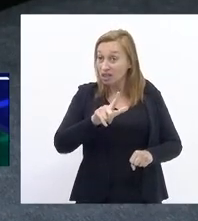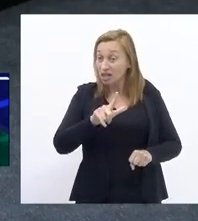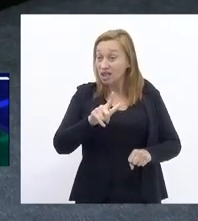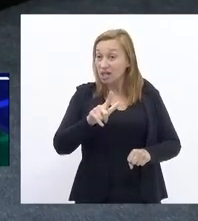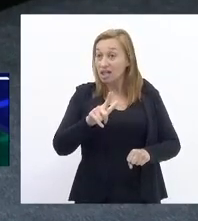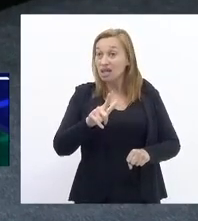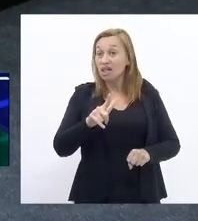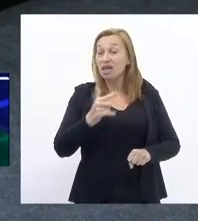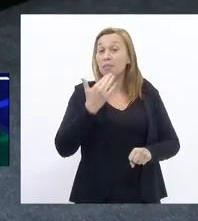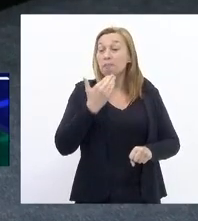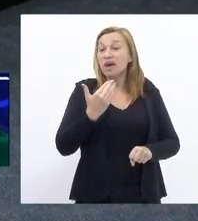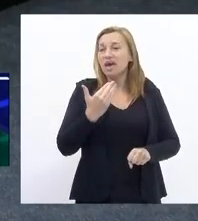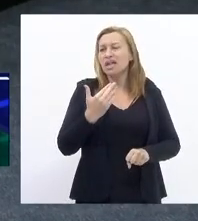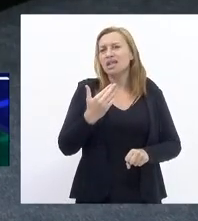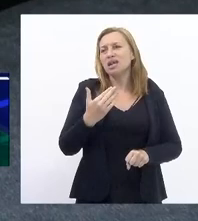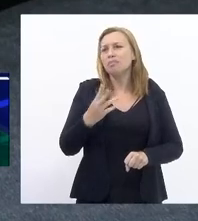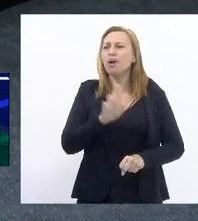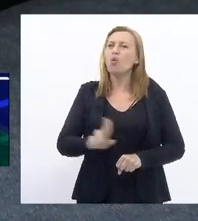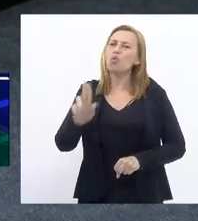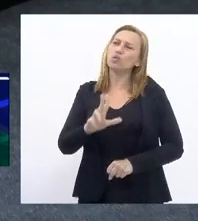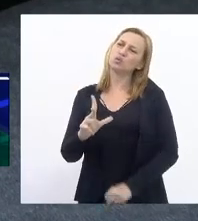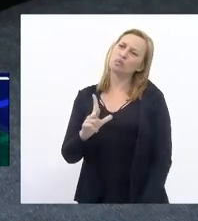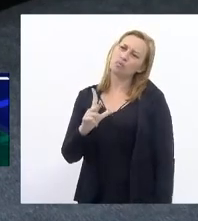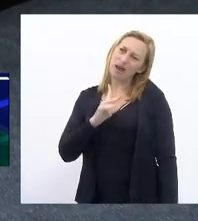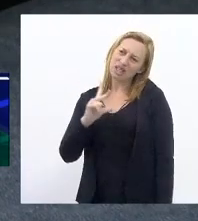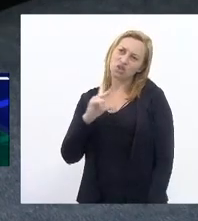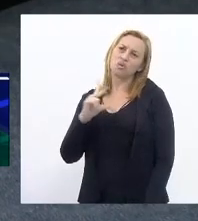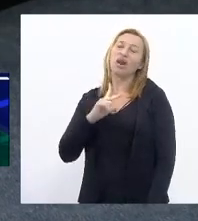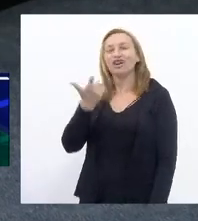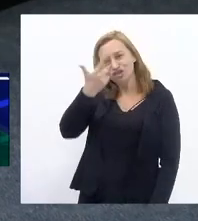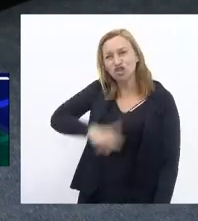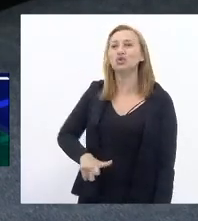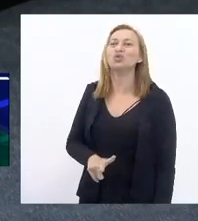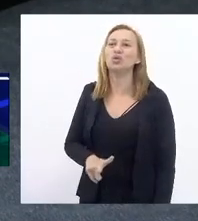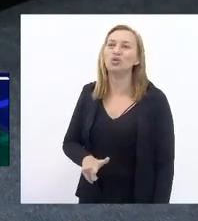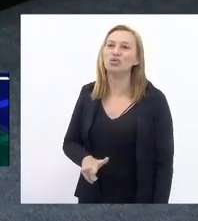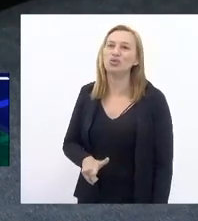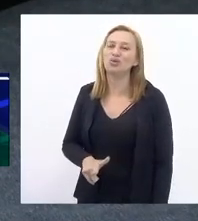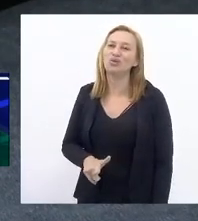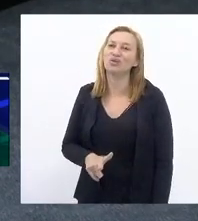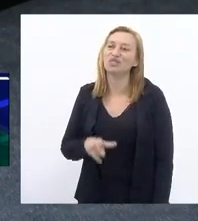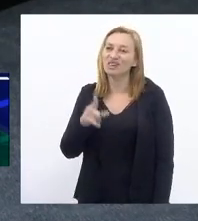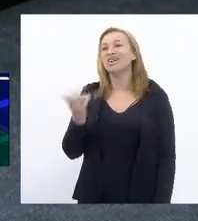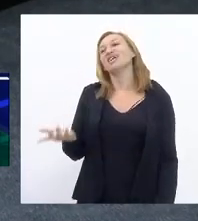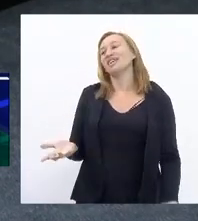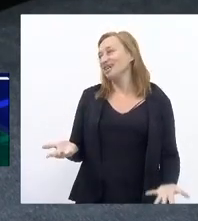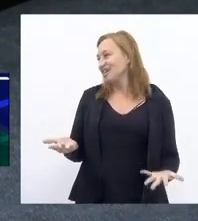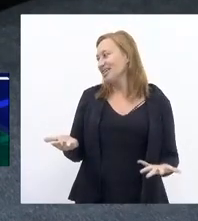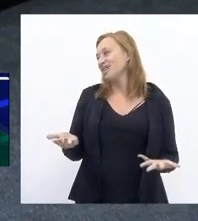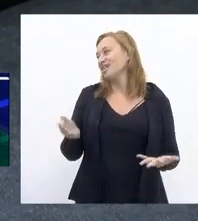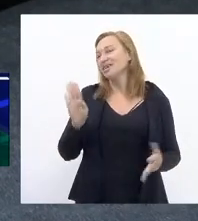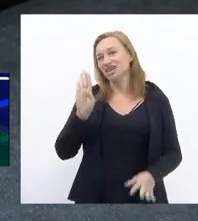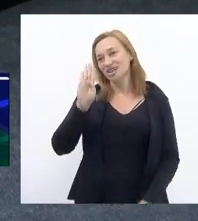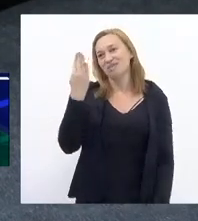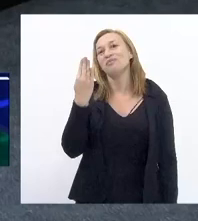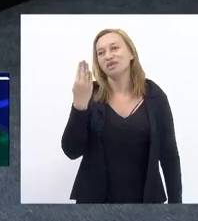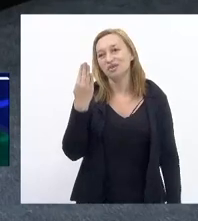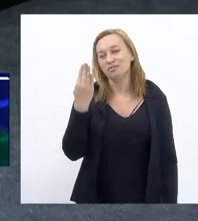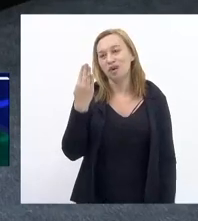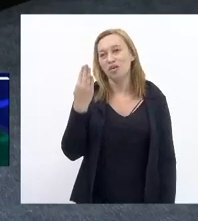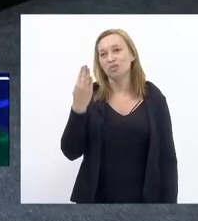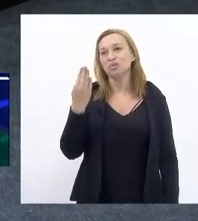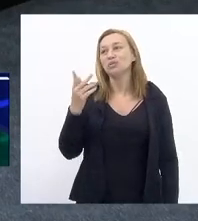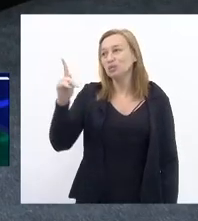favor de seu uso pessoal. Ou seja, mais uma vez, a hipocrisia do PSOL e desse